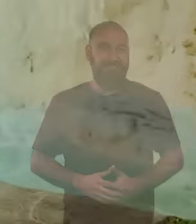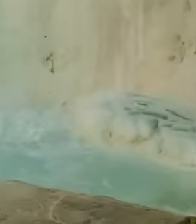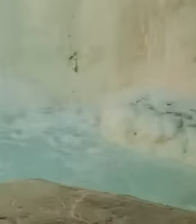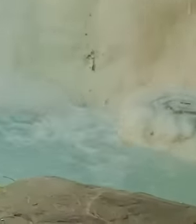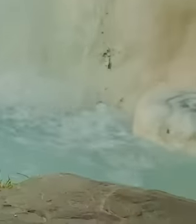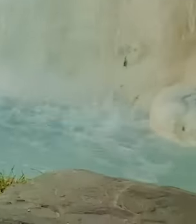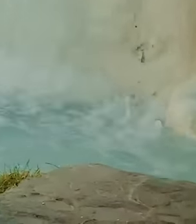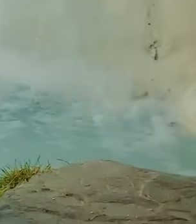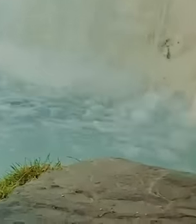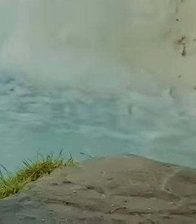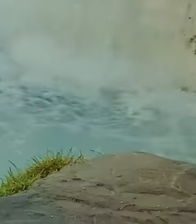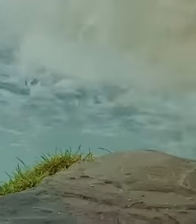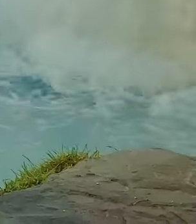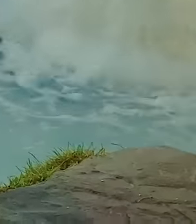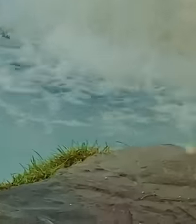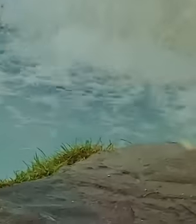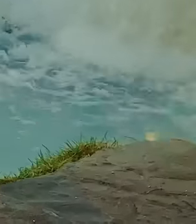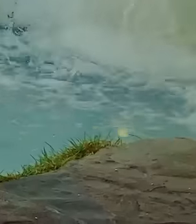tchau!